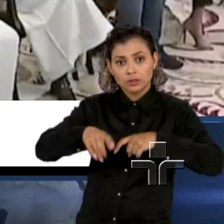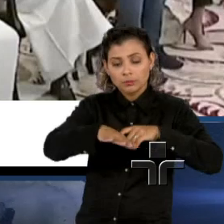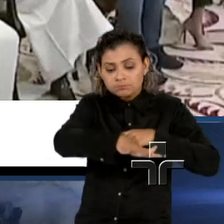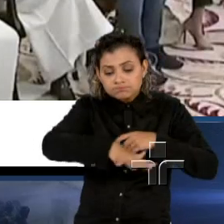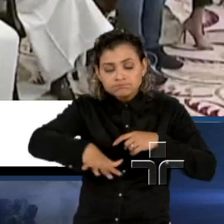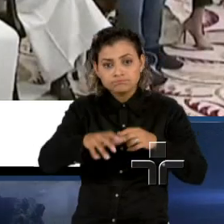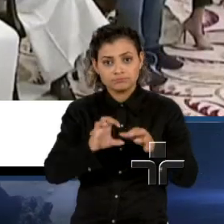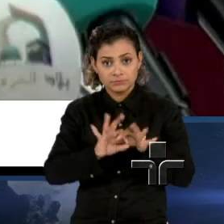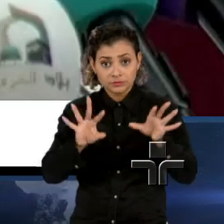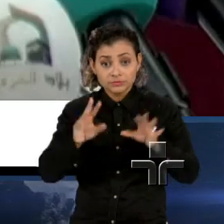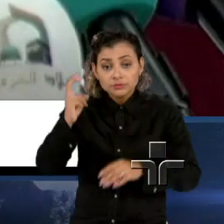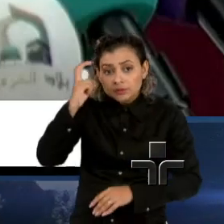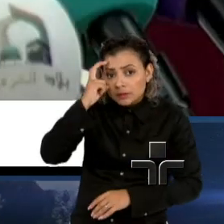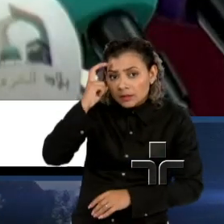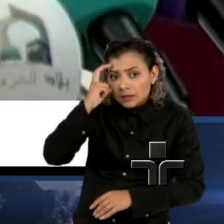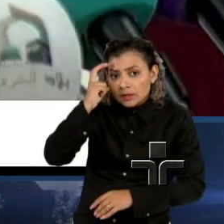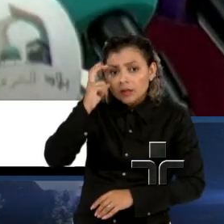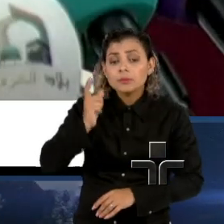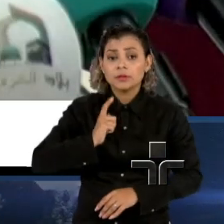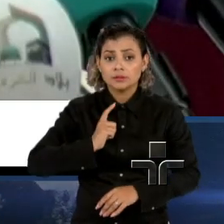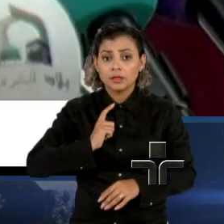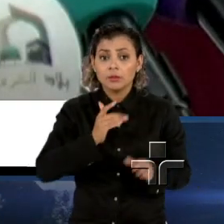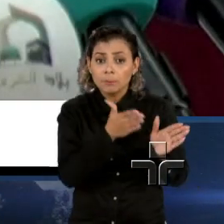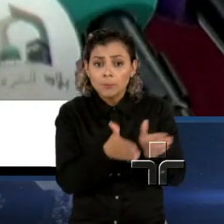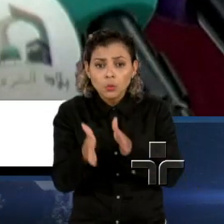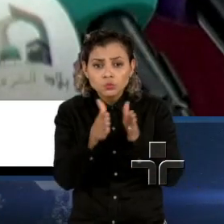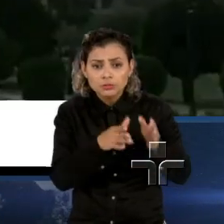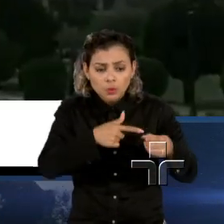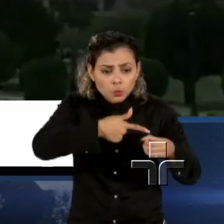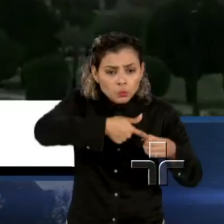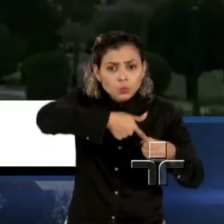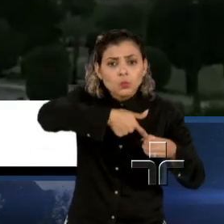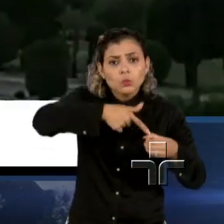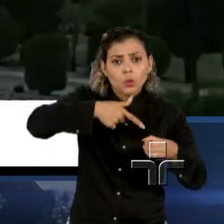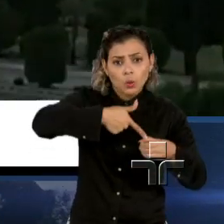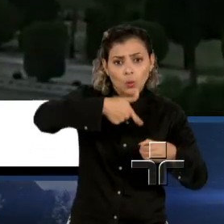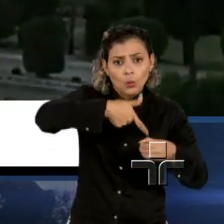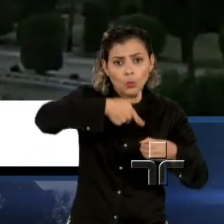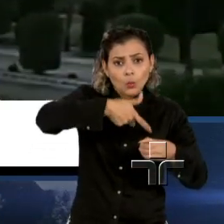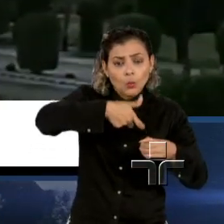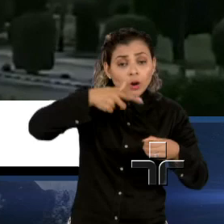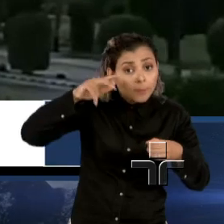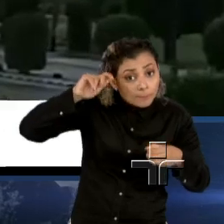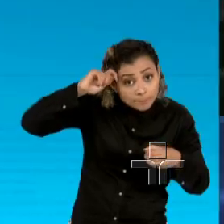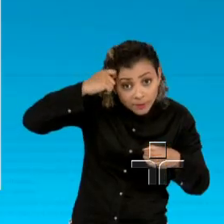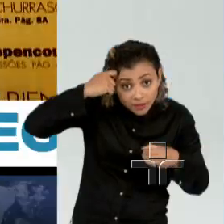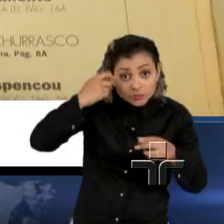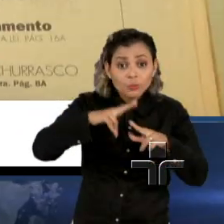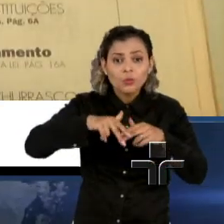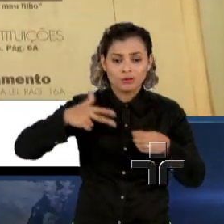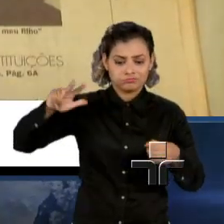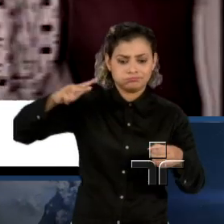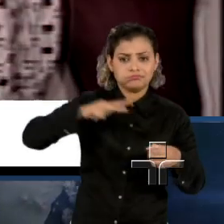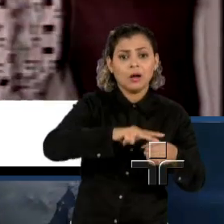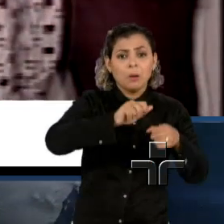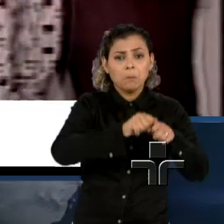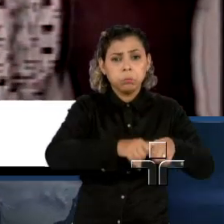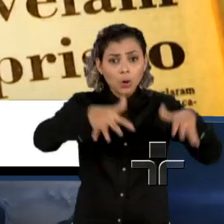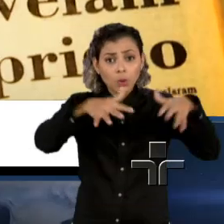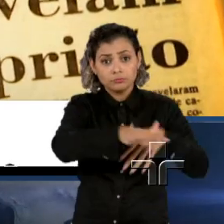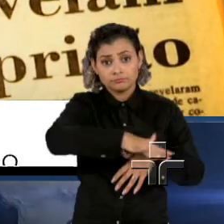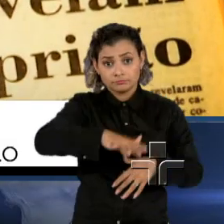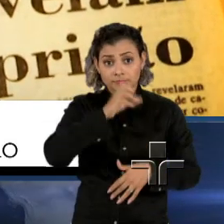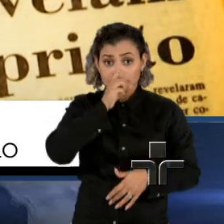Arábia Saudita diz que retomou parte da produção de petróleo afetada por ataques com drones no fim de semana. Na